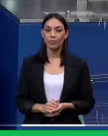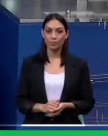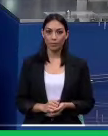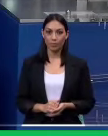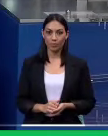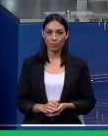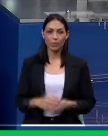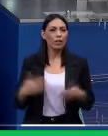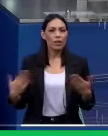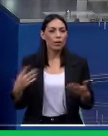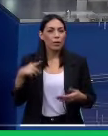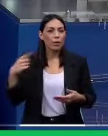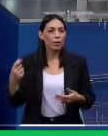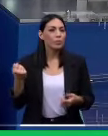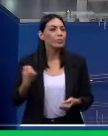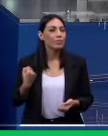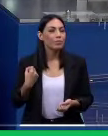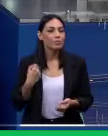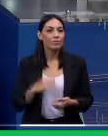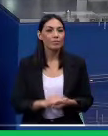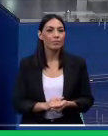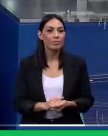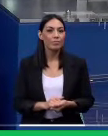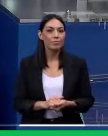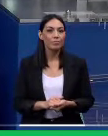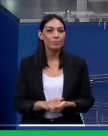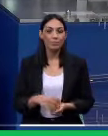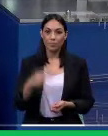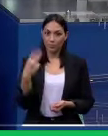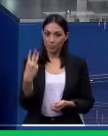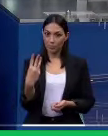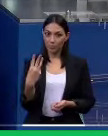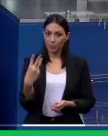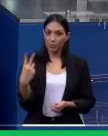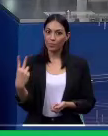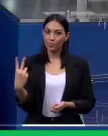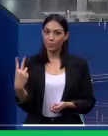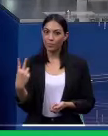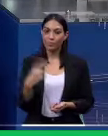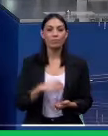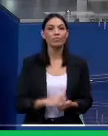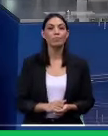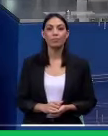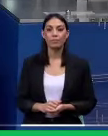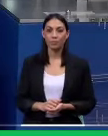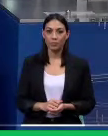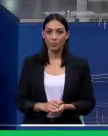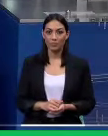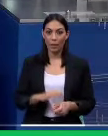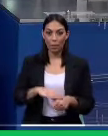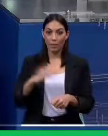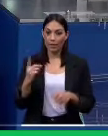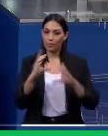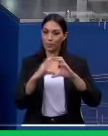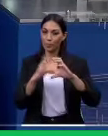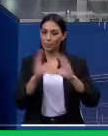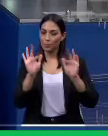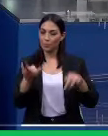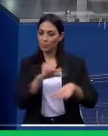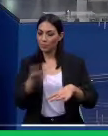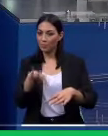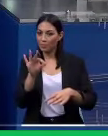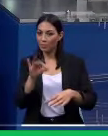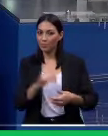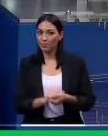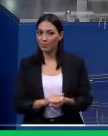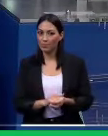próximo número sorteado? Ele vem chegando, a bola 32. Só falta mais um número para fecharmos o sorteio desta noite.